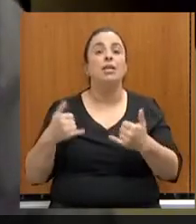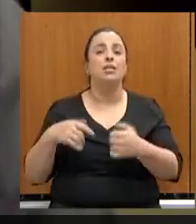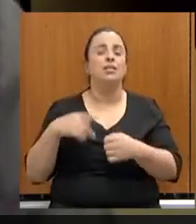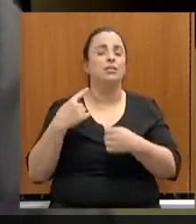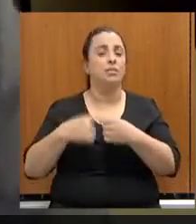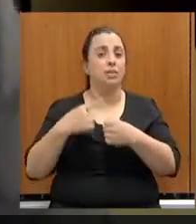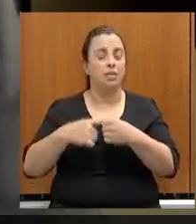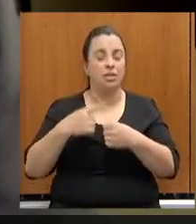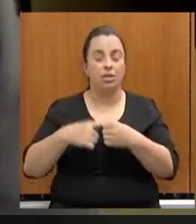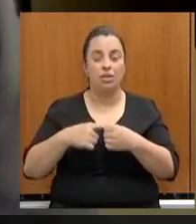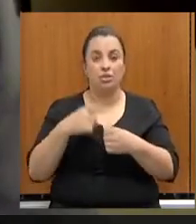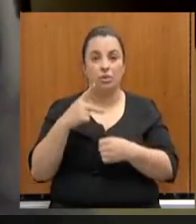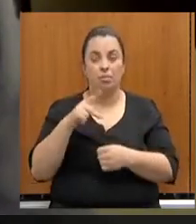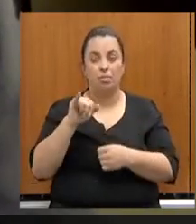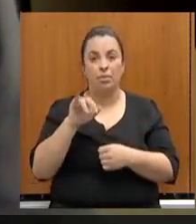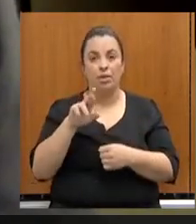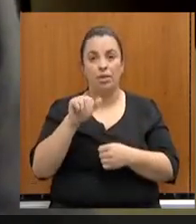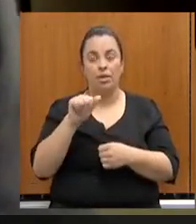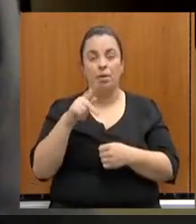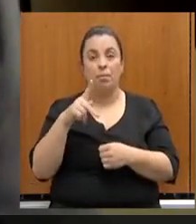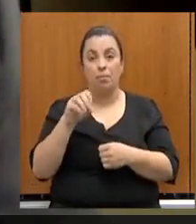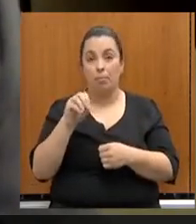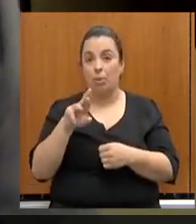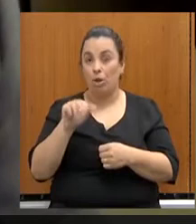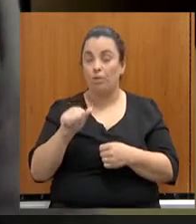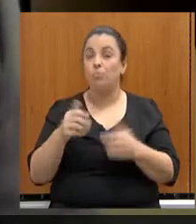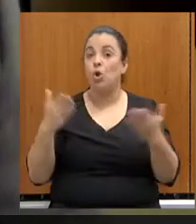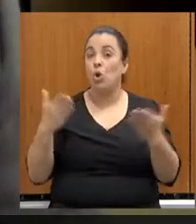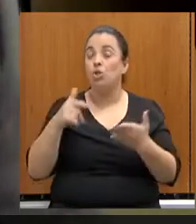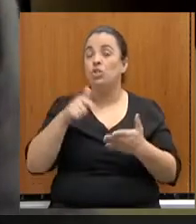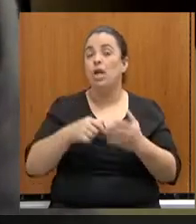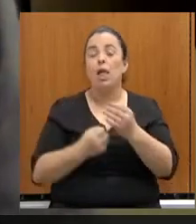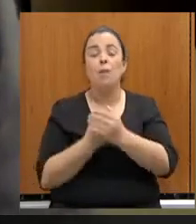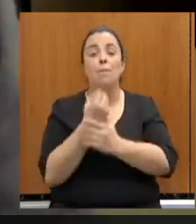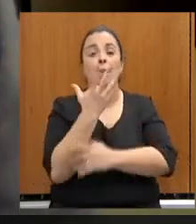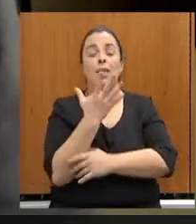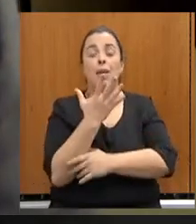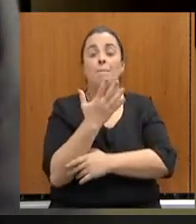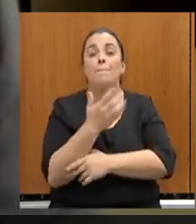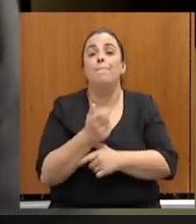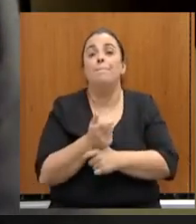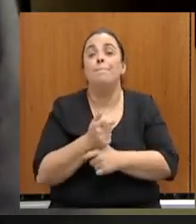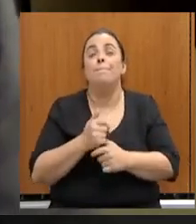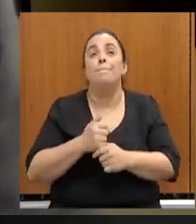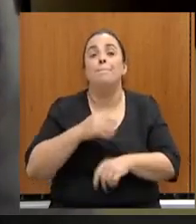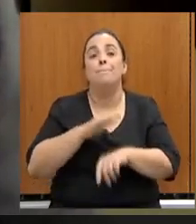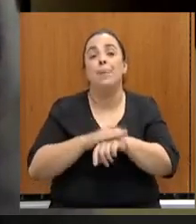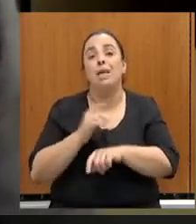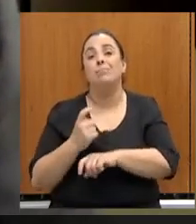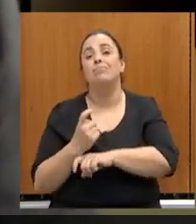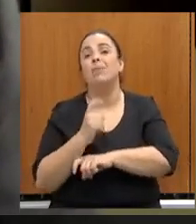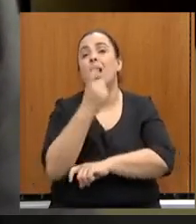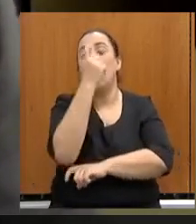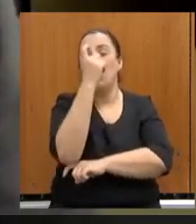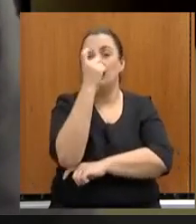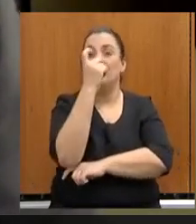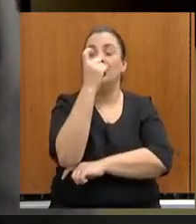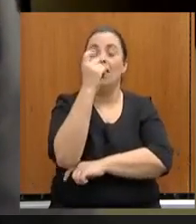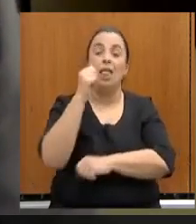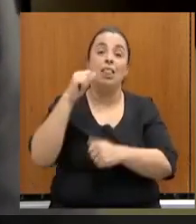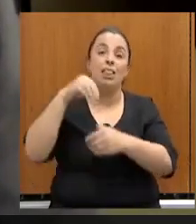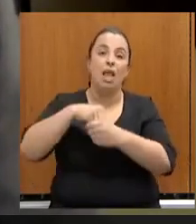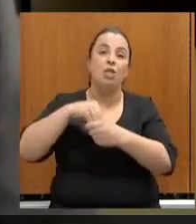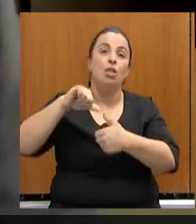hoje a maior planta da América Latina nós já temos a grata satisfação de dizer ter Minas Gerais